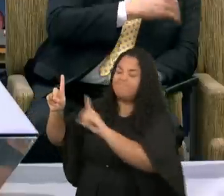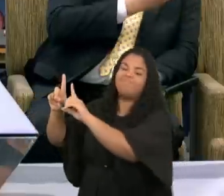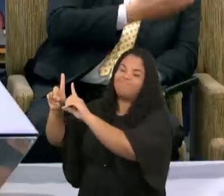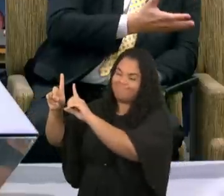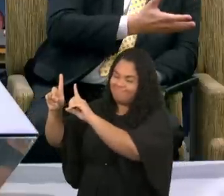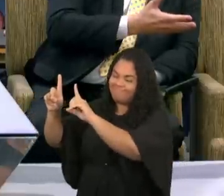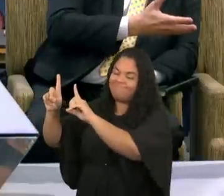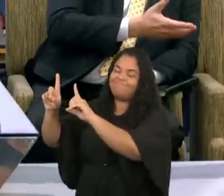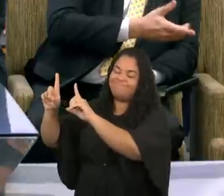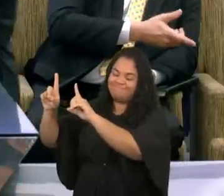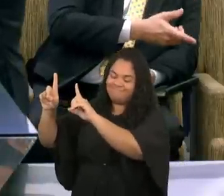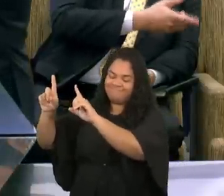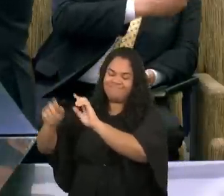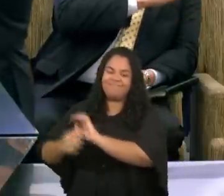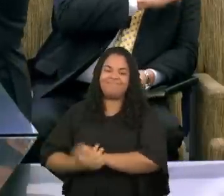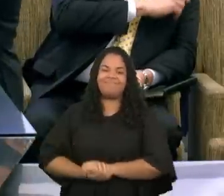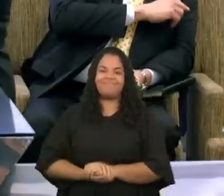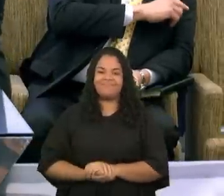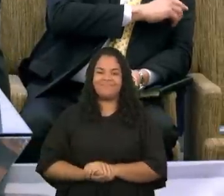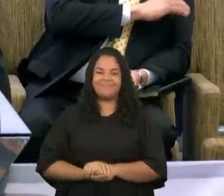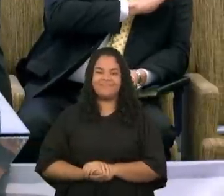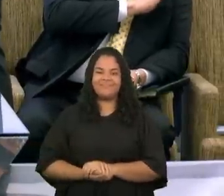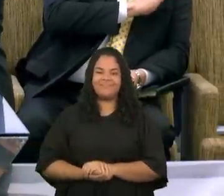Remanto rebaixai.